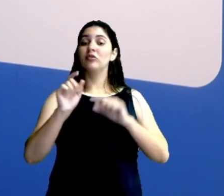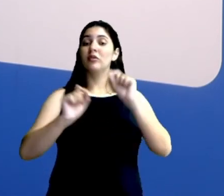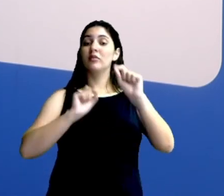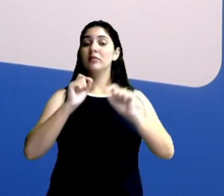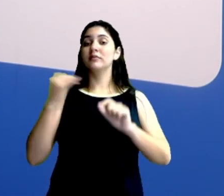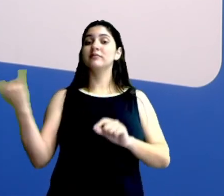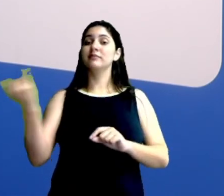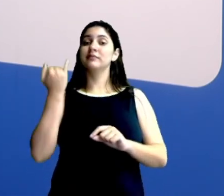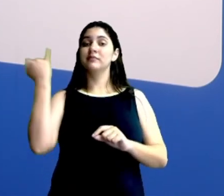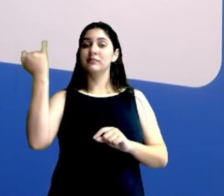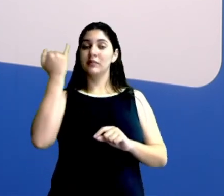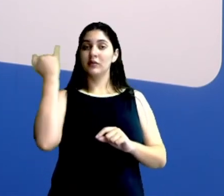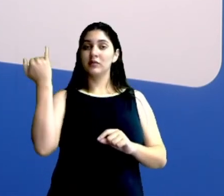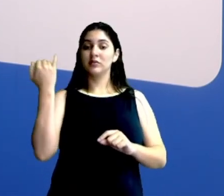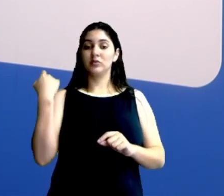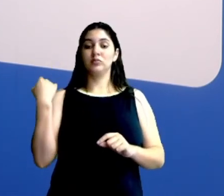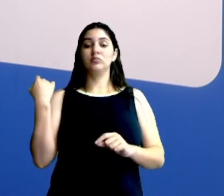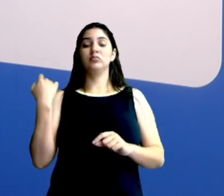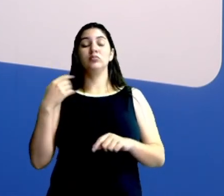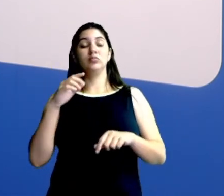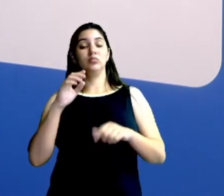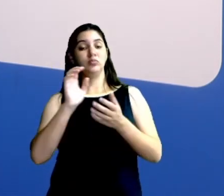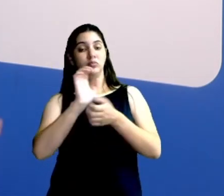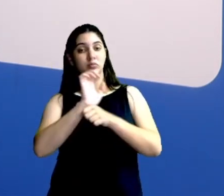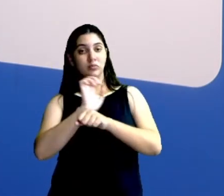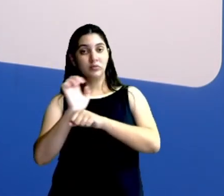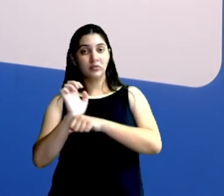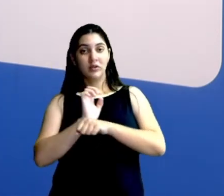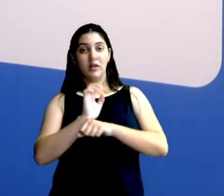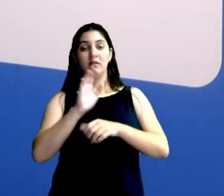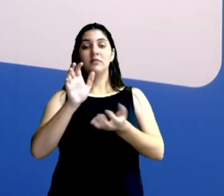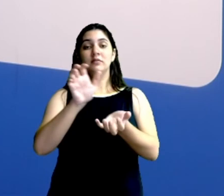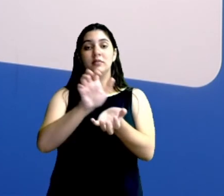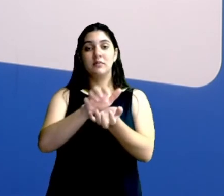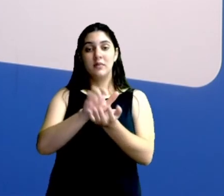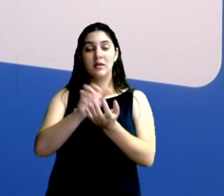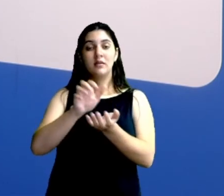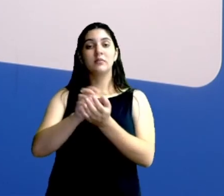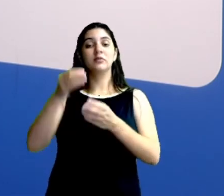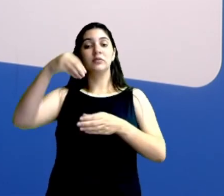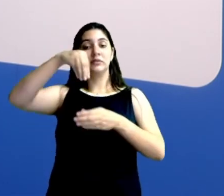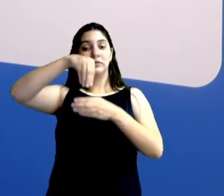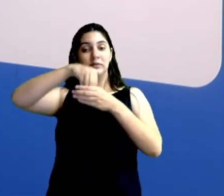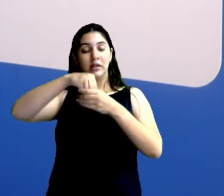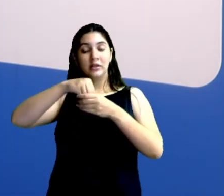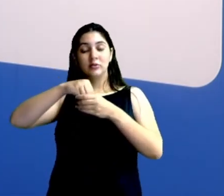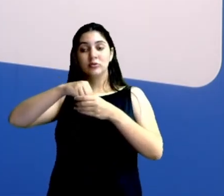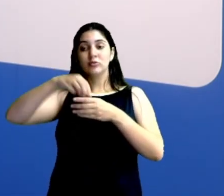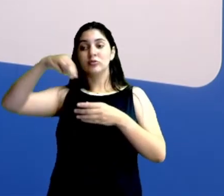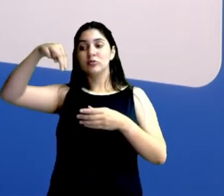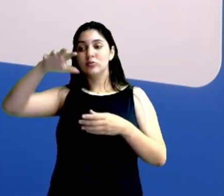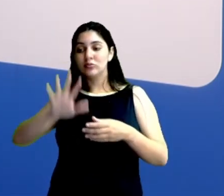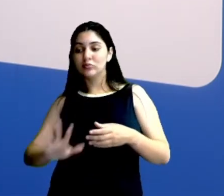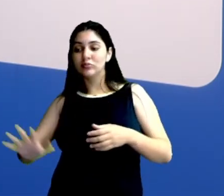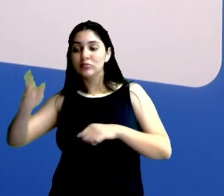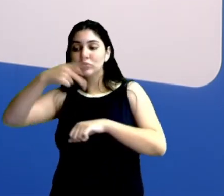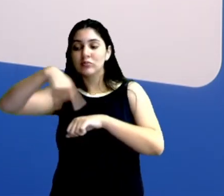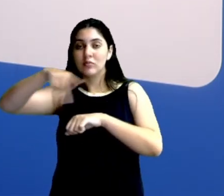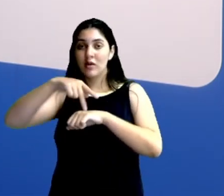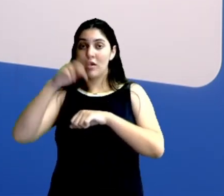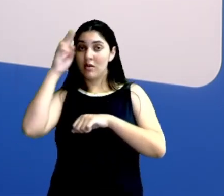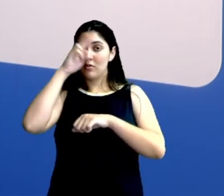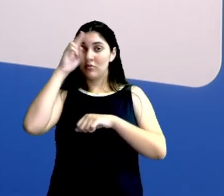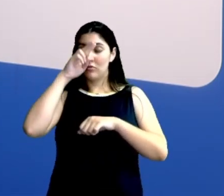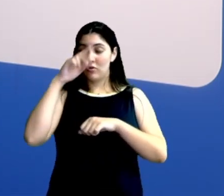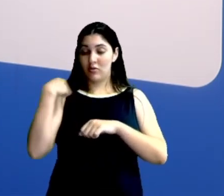a importância do estado de Pernambuco dentro do espaço nacional. A história do nosso